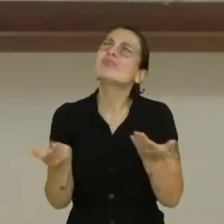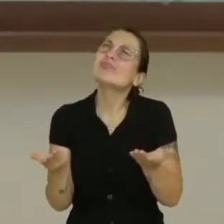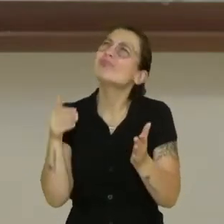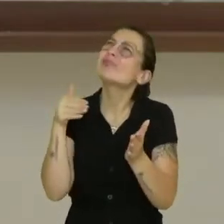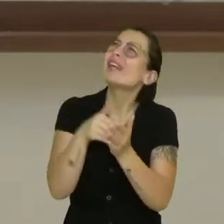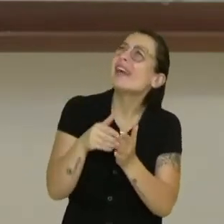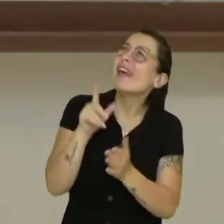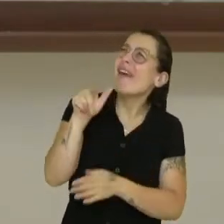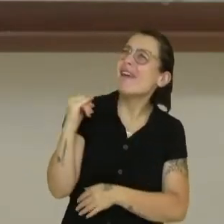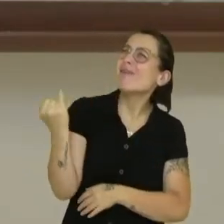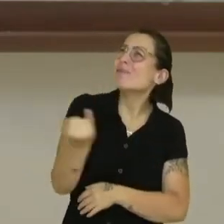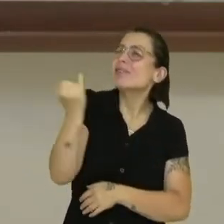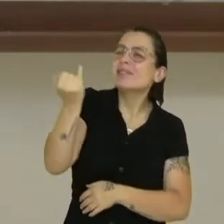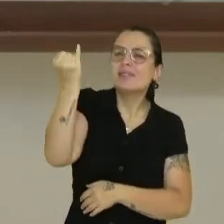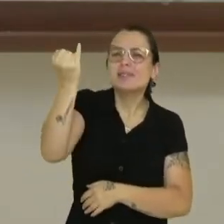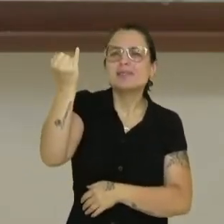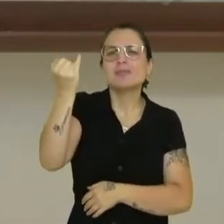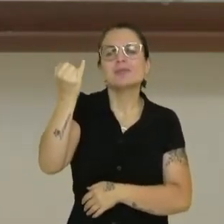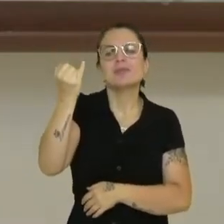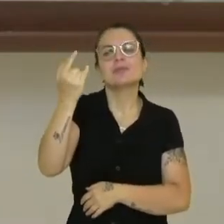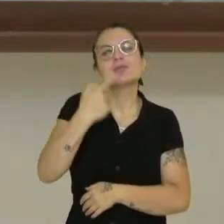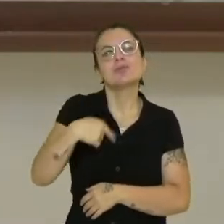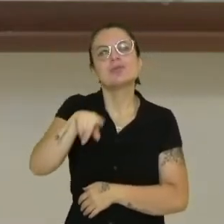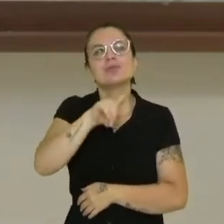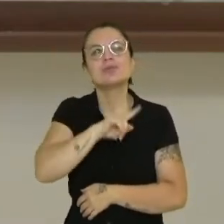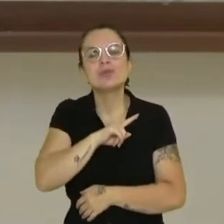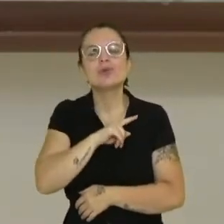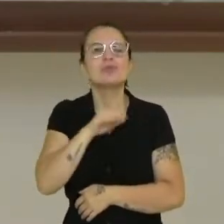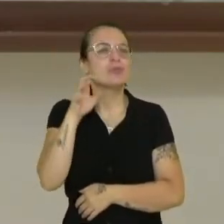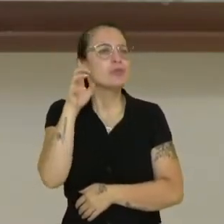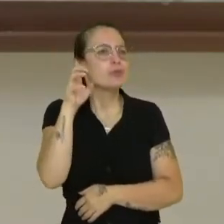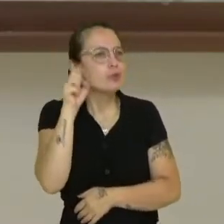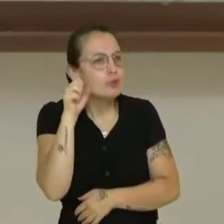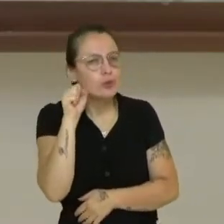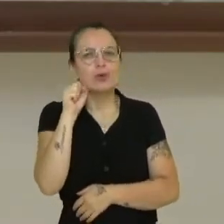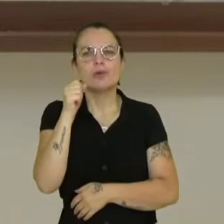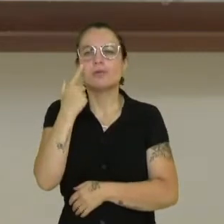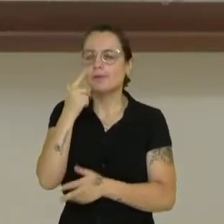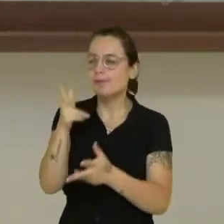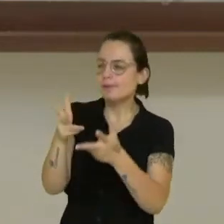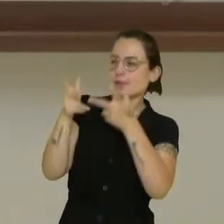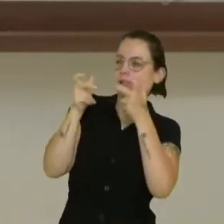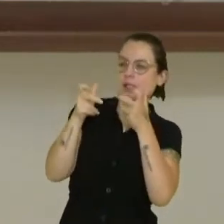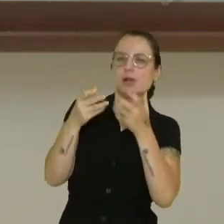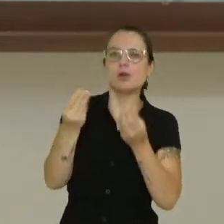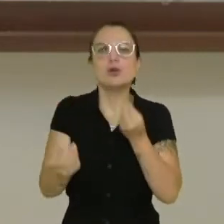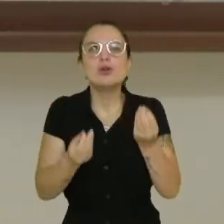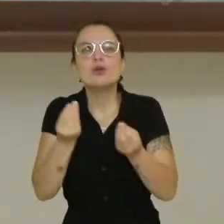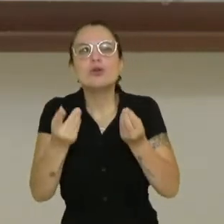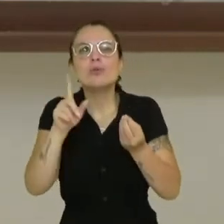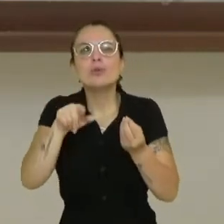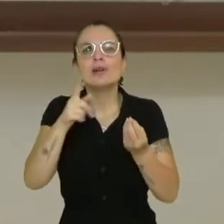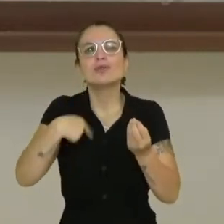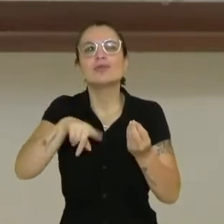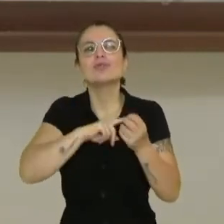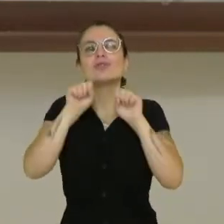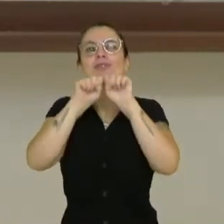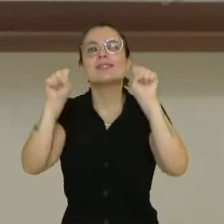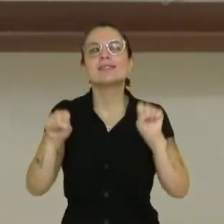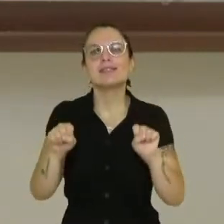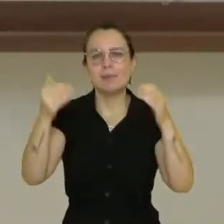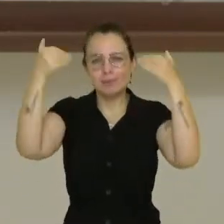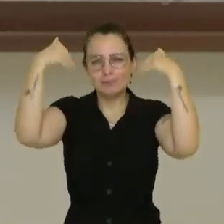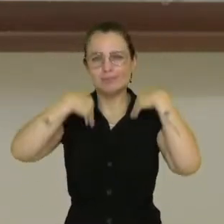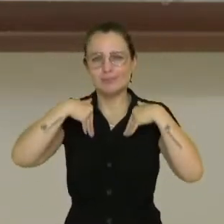interessante para os nossos ouvidos, para o nosso sistema, para o nosso sistema interno,